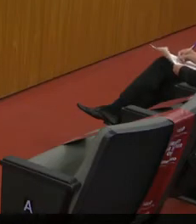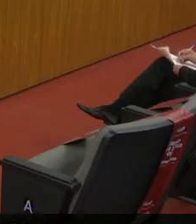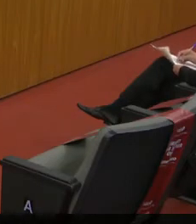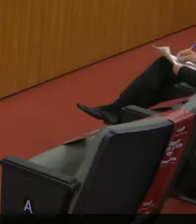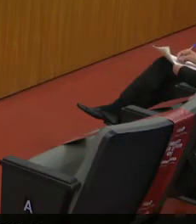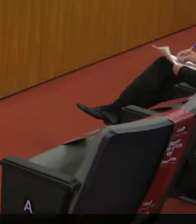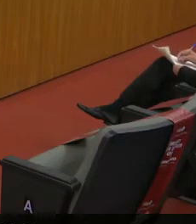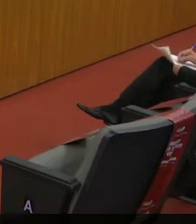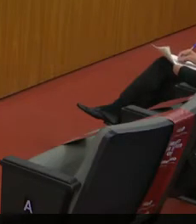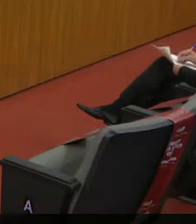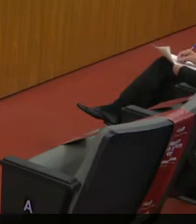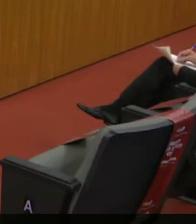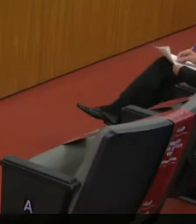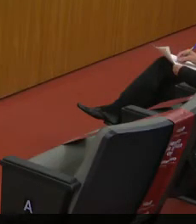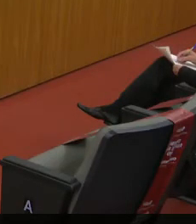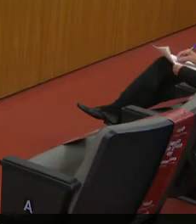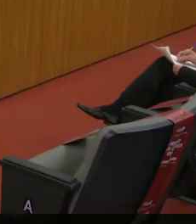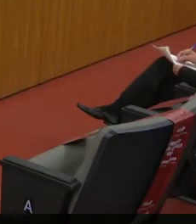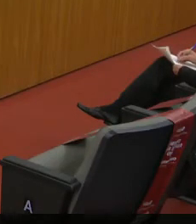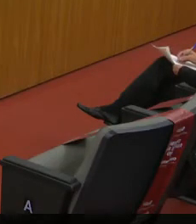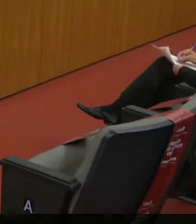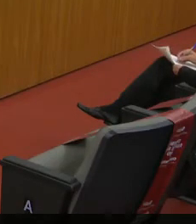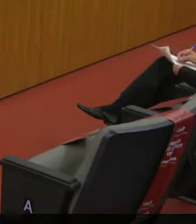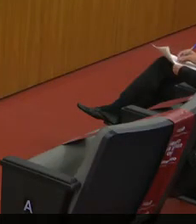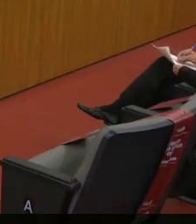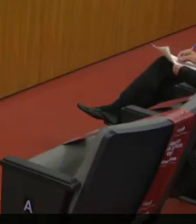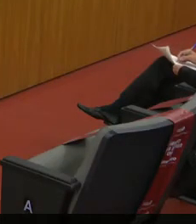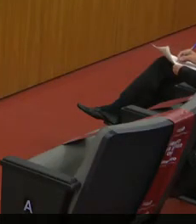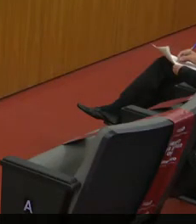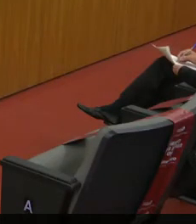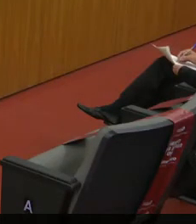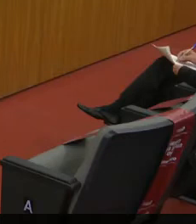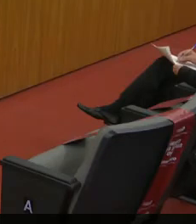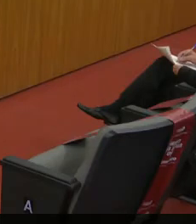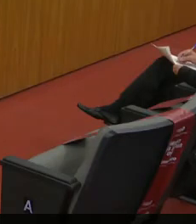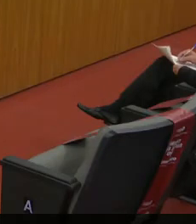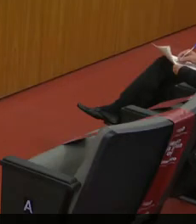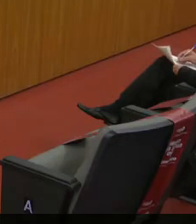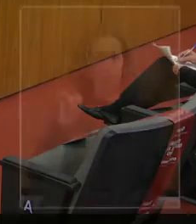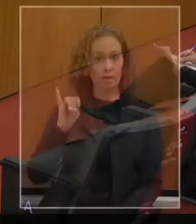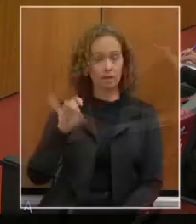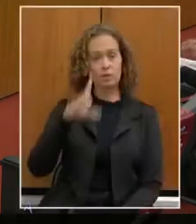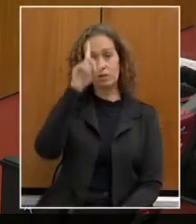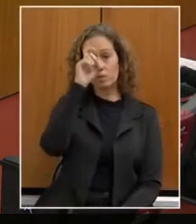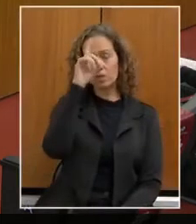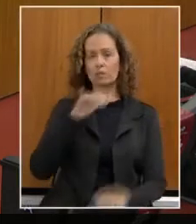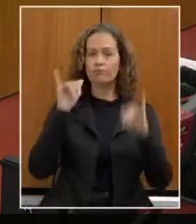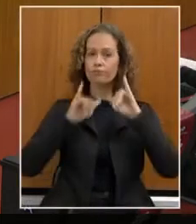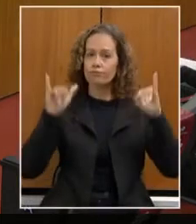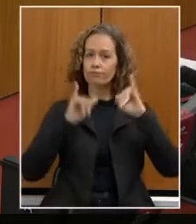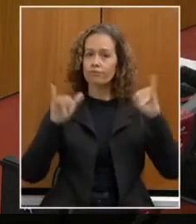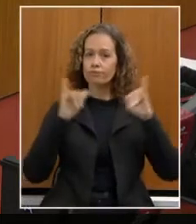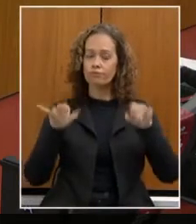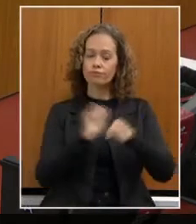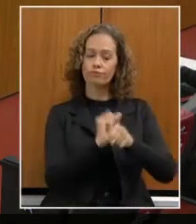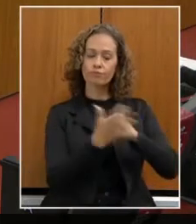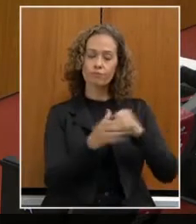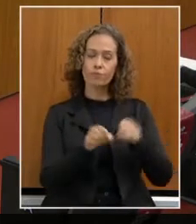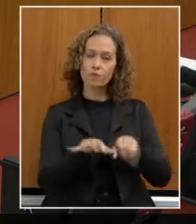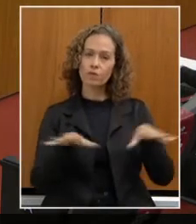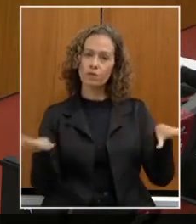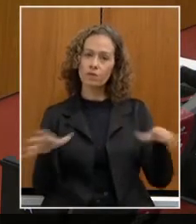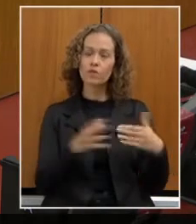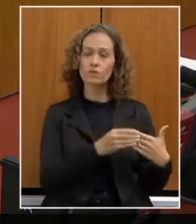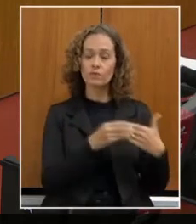iniciada e não foi terminada. A Unaí, já discutia a situação de Unaí, o hospital de campanha que foi aberto para a Covid teve todo o apoio do Estado, levamos